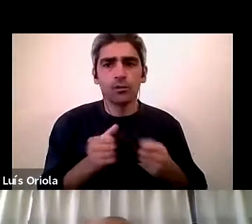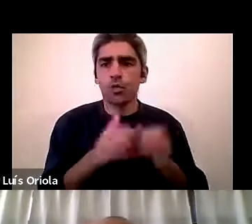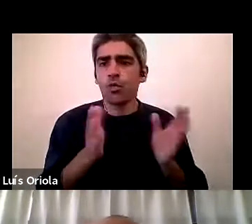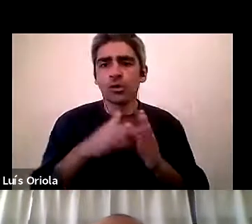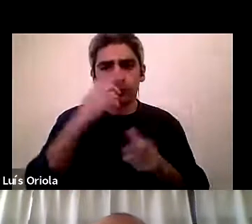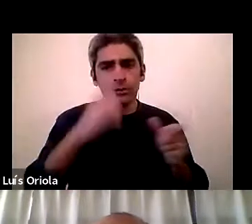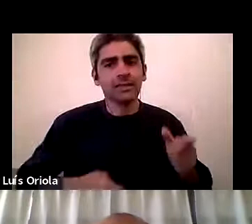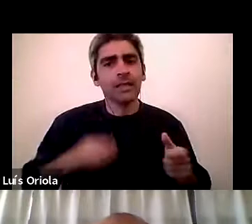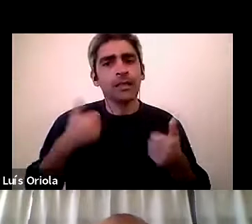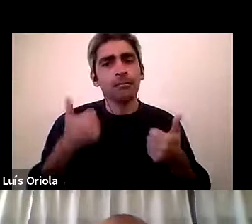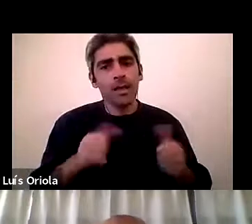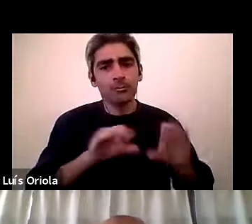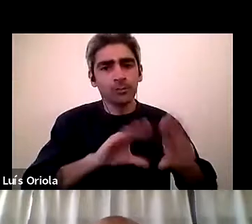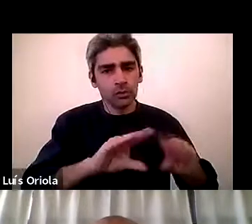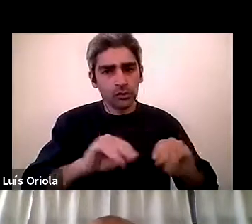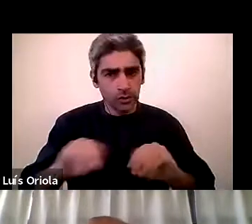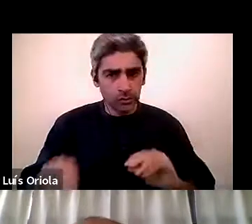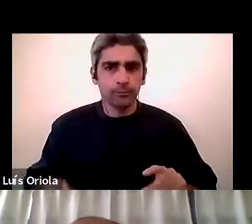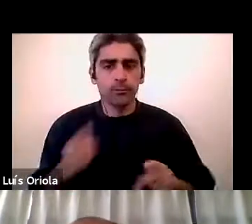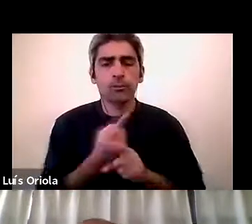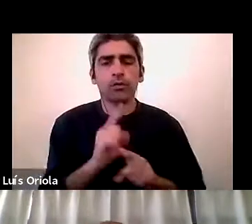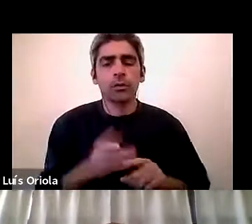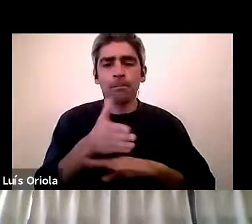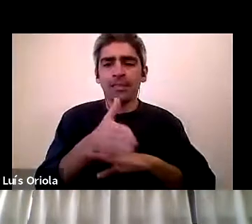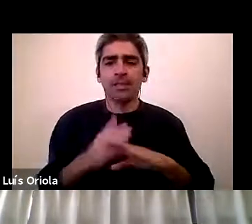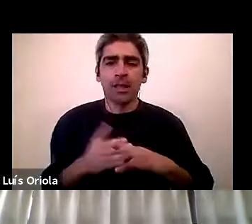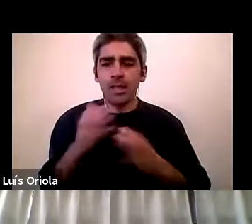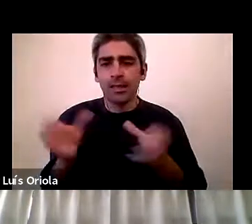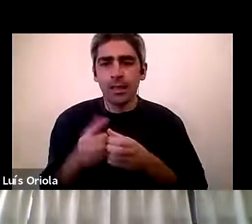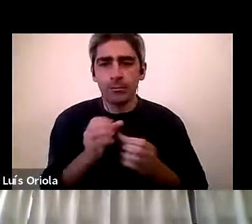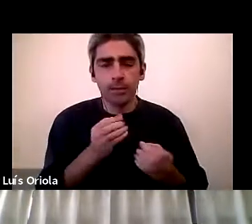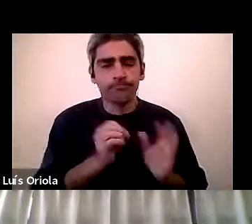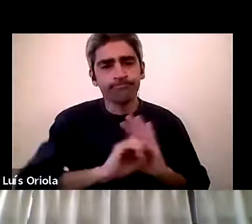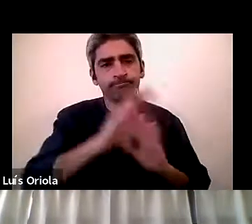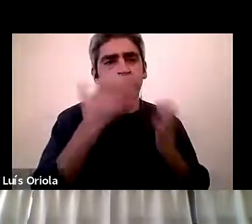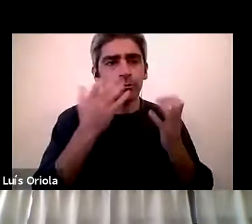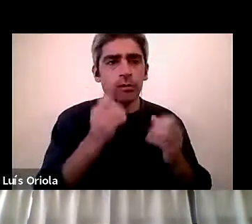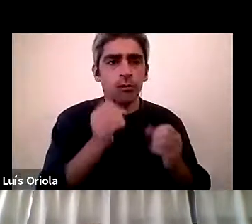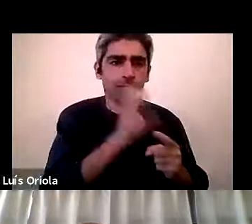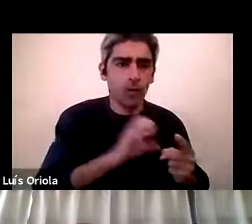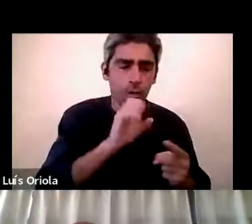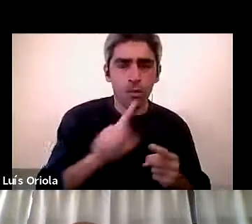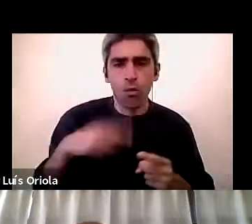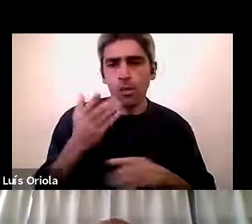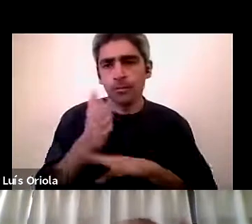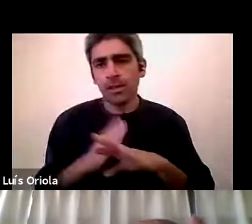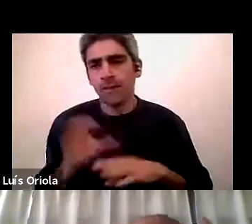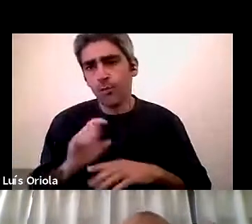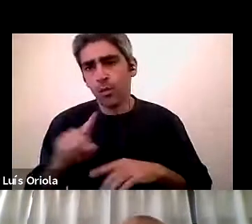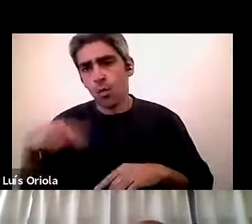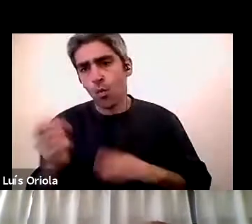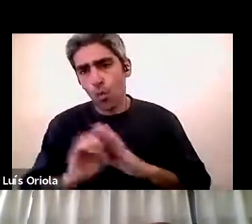gente se sinta confortável a utilizar, porque termos metade da equipa a reportar de uma forma e outra metade a reportar de outra